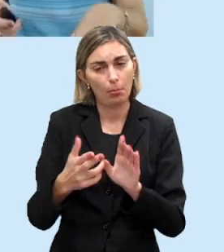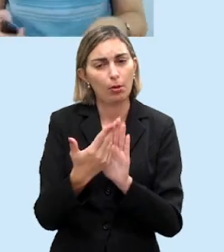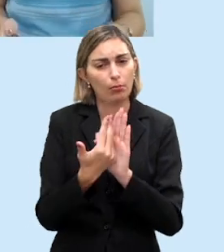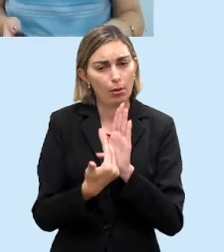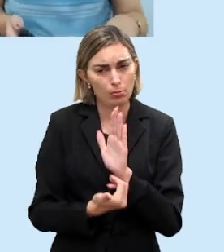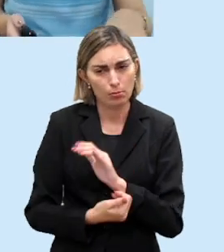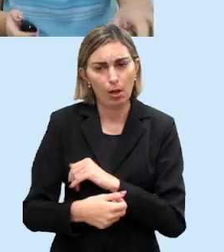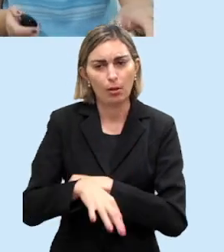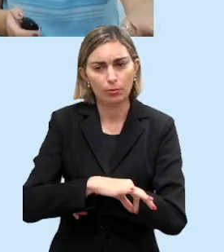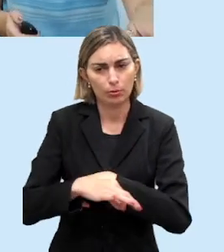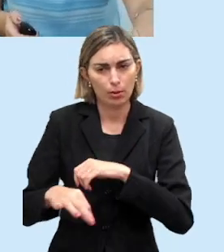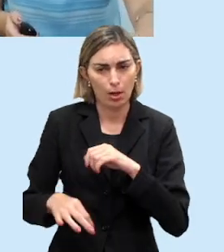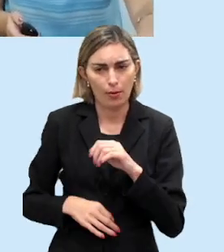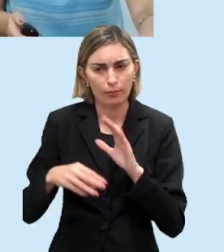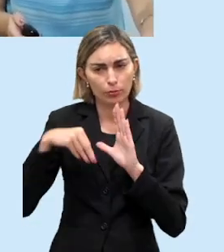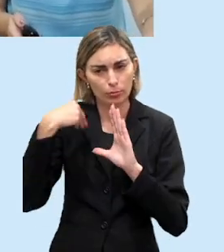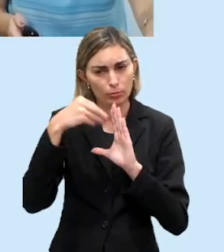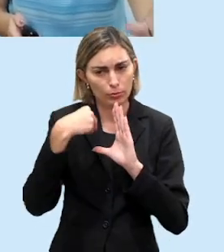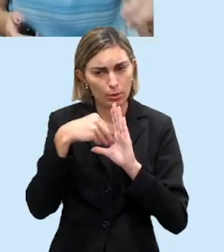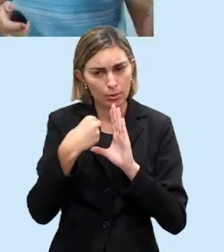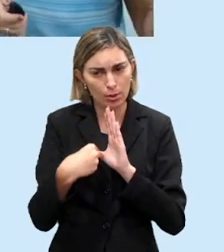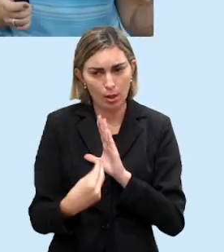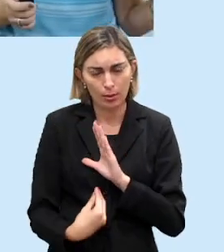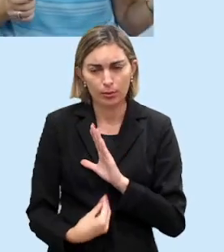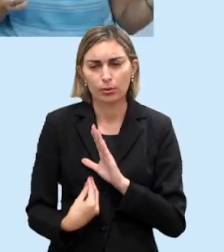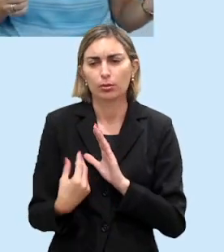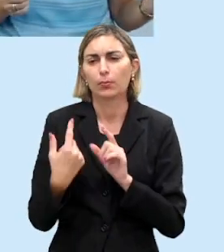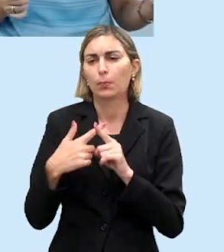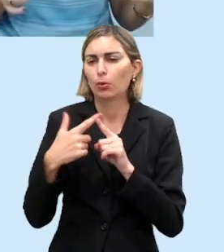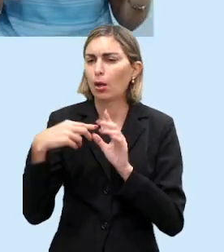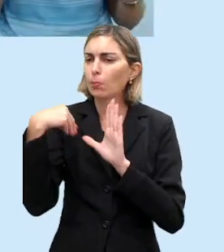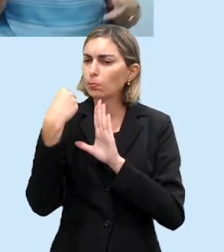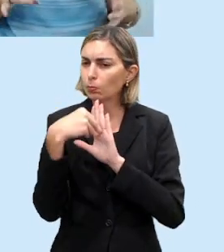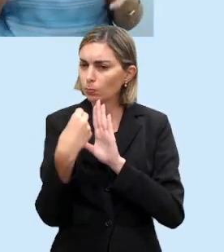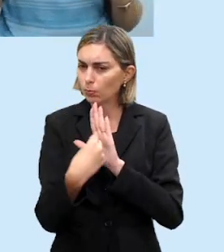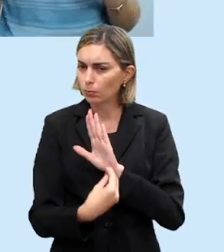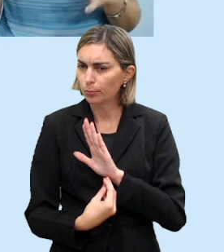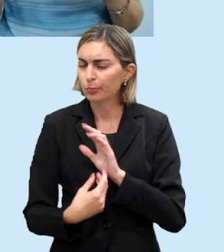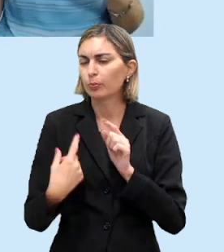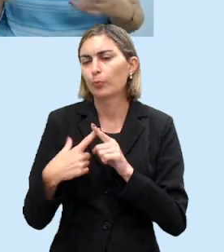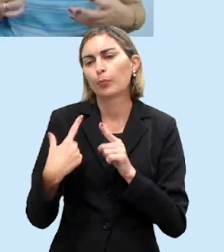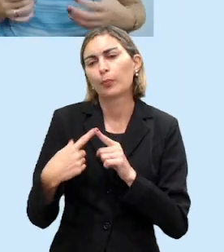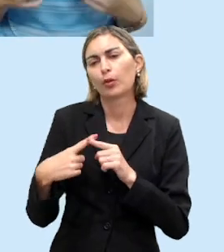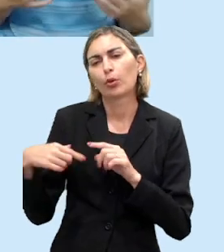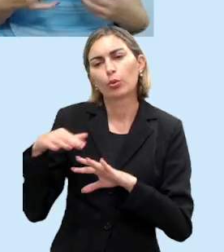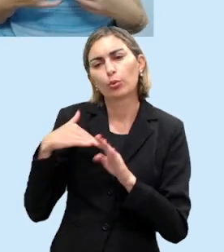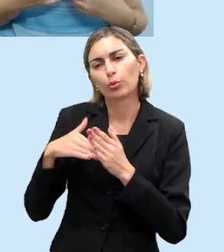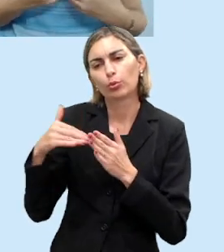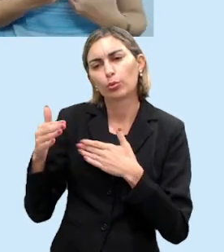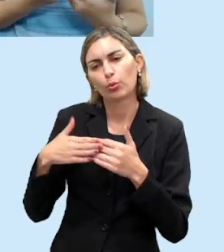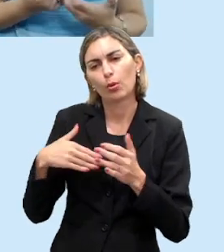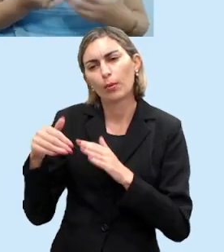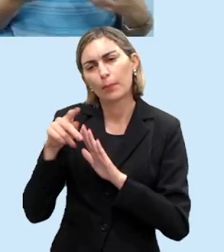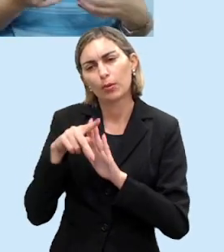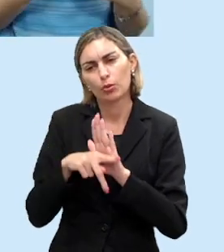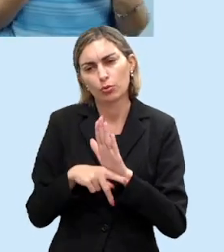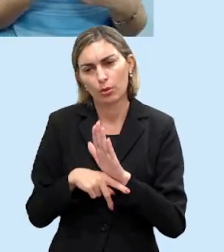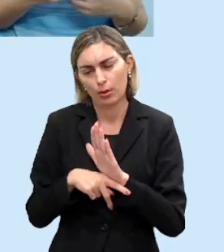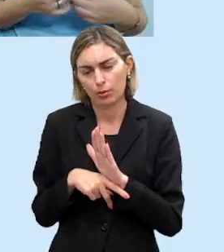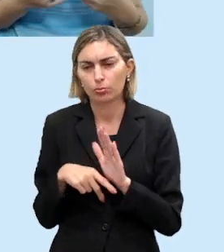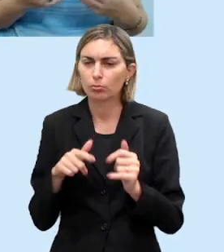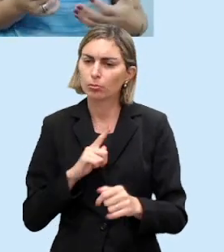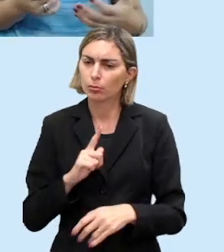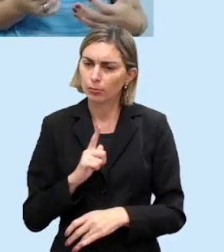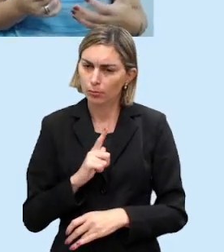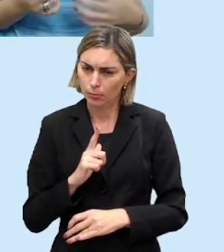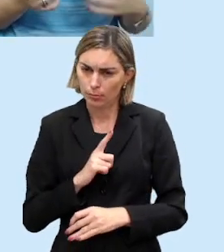design gráfico, não é? Por que isso? Porque todo e qualquer projeto que a gente tenha